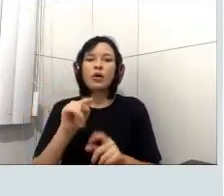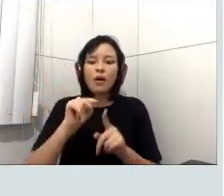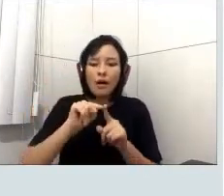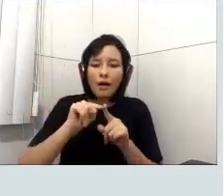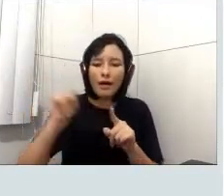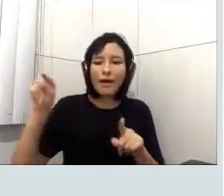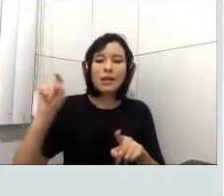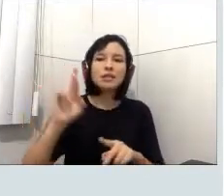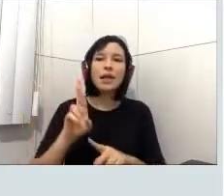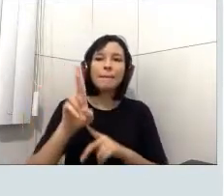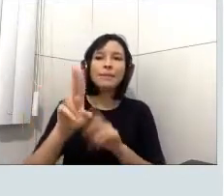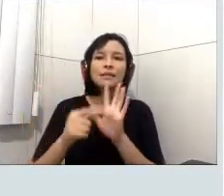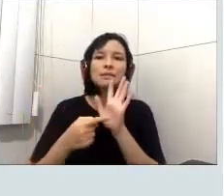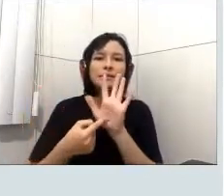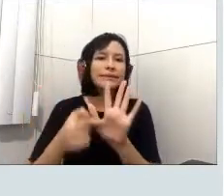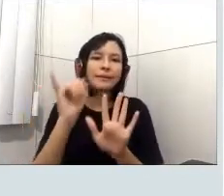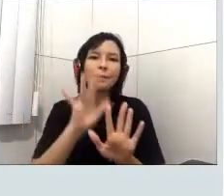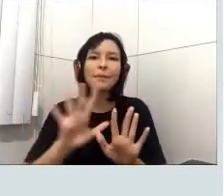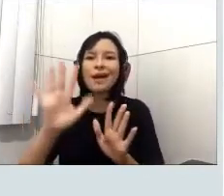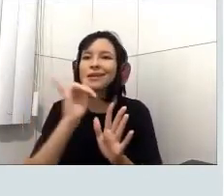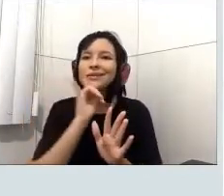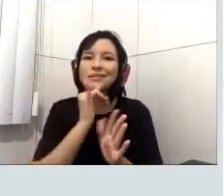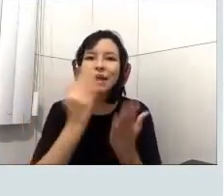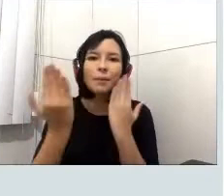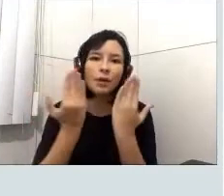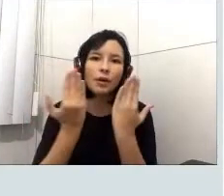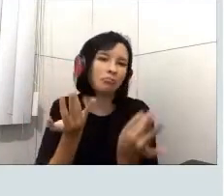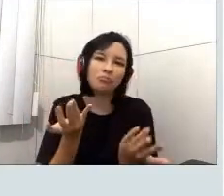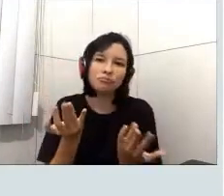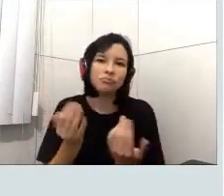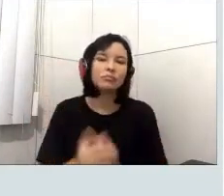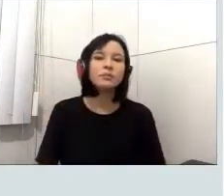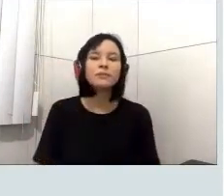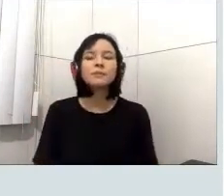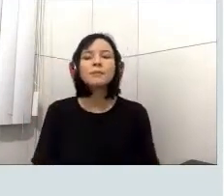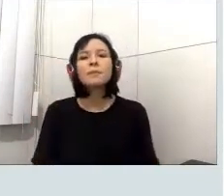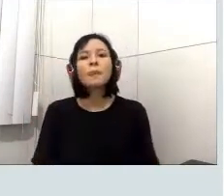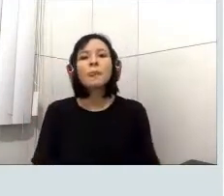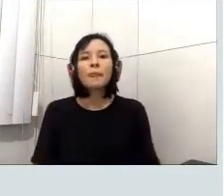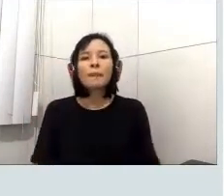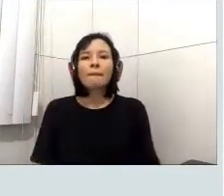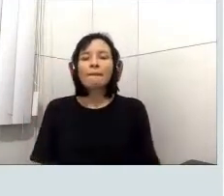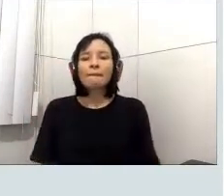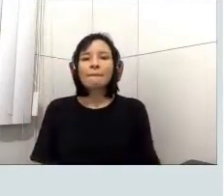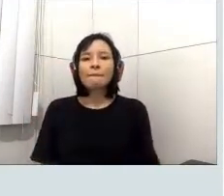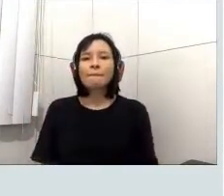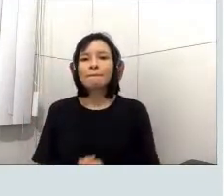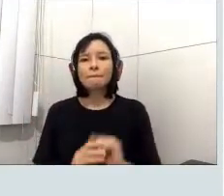entenderam? Deixa eu acompanhar o chat aqui também.